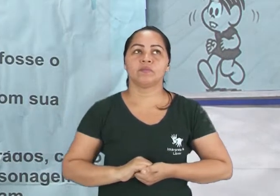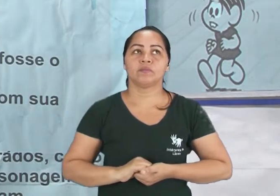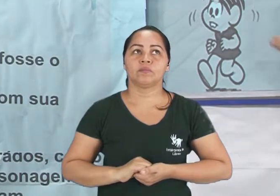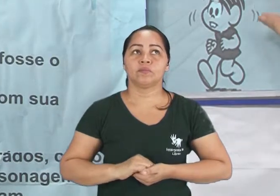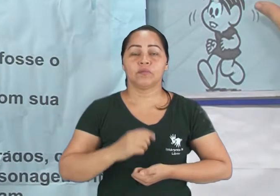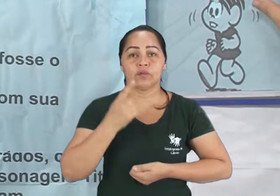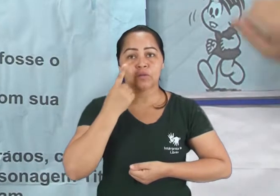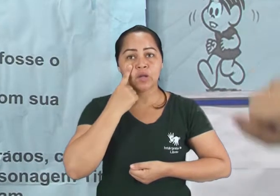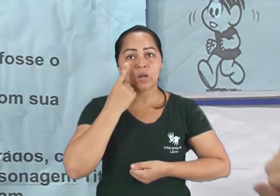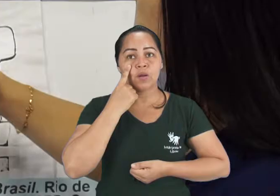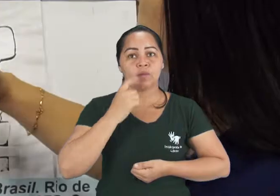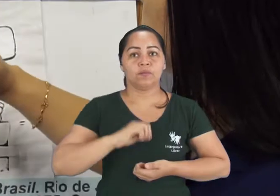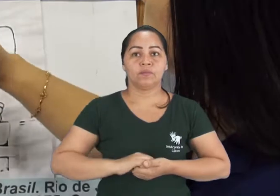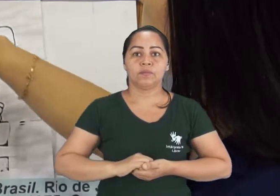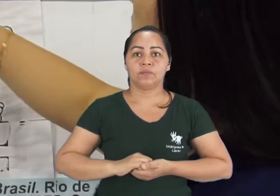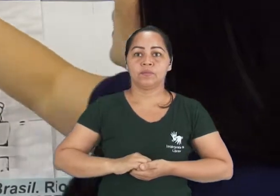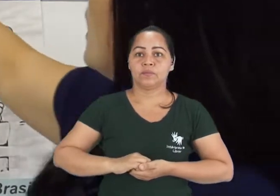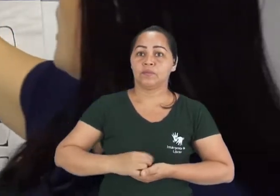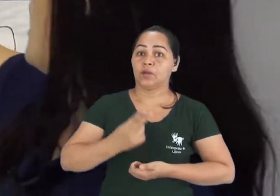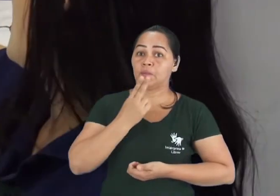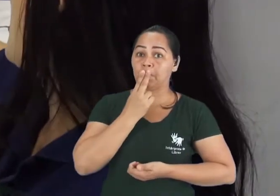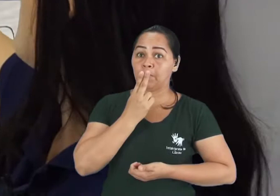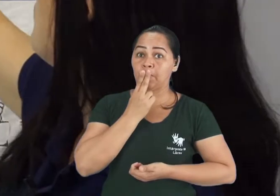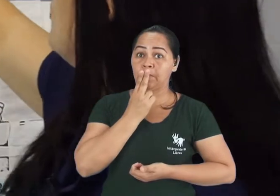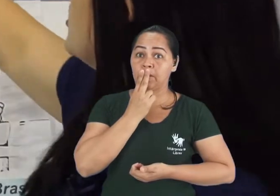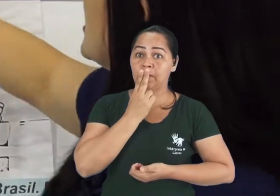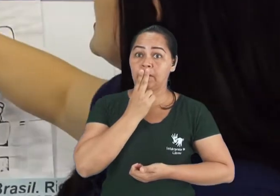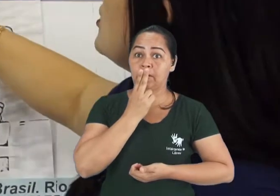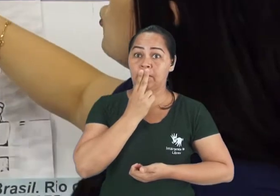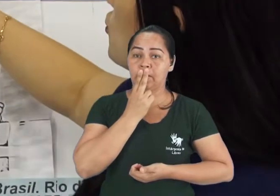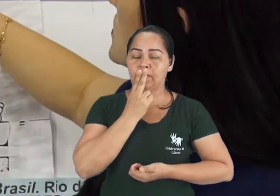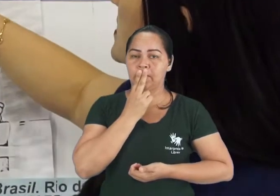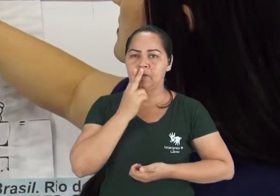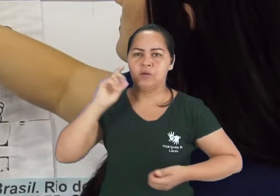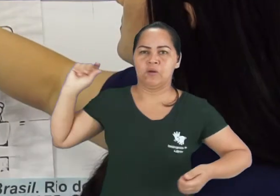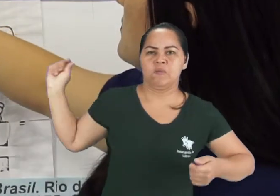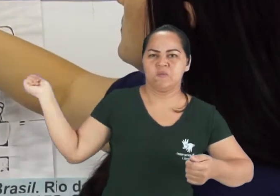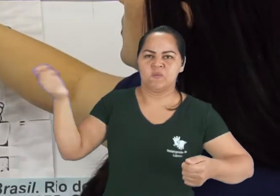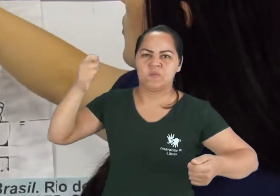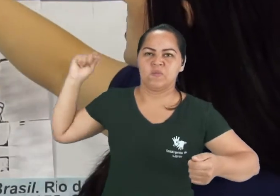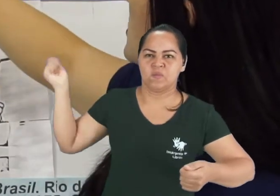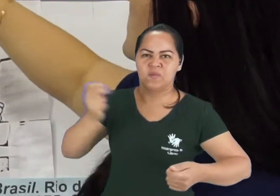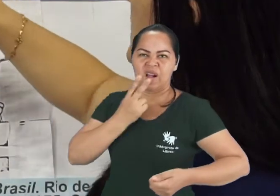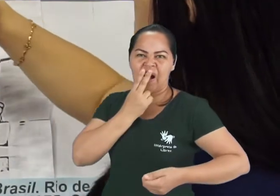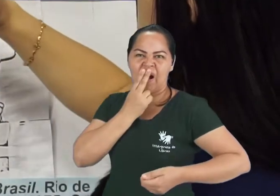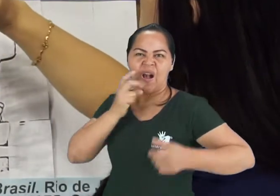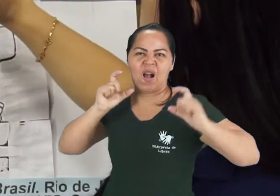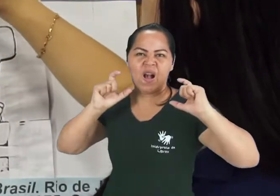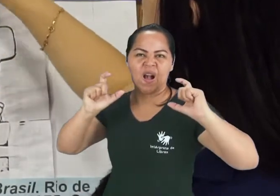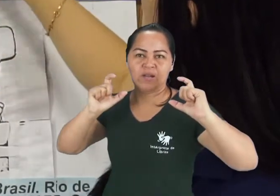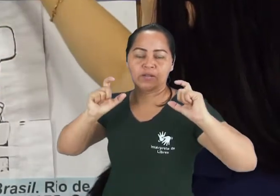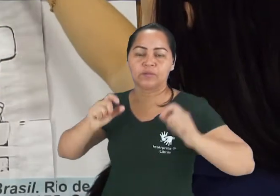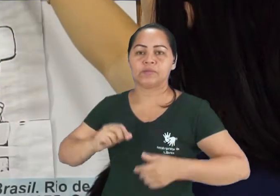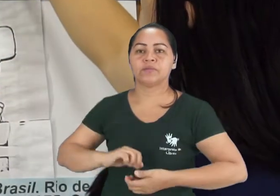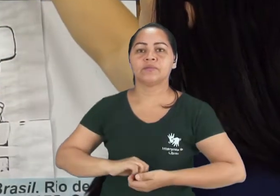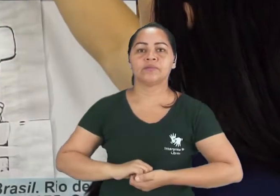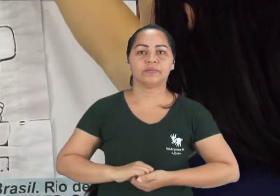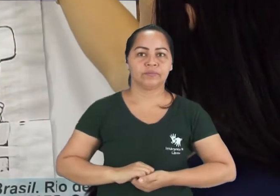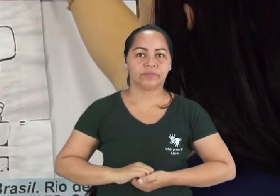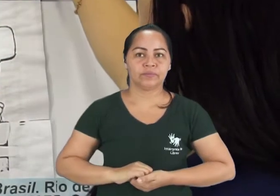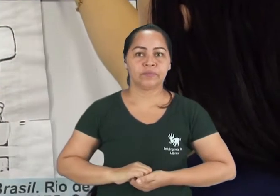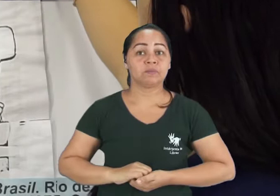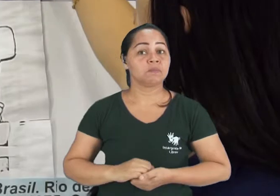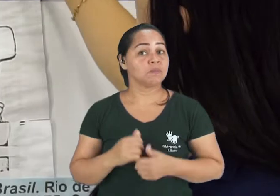Olha só, Mônica. A Mônica é dentuça. Olha o que eles falaram aqui.